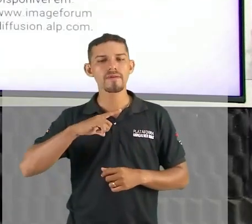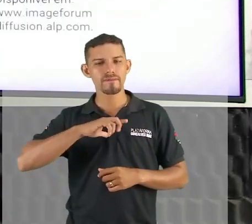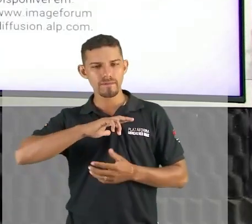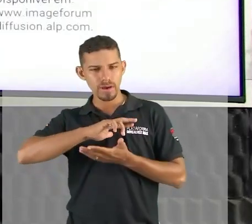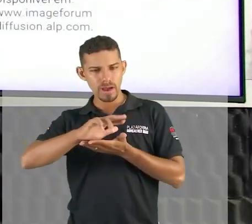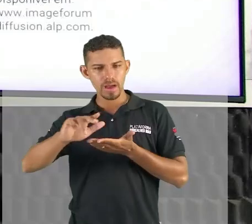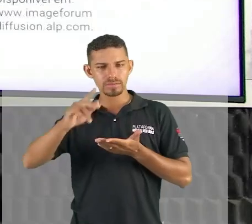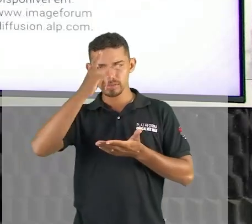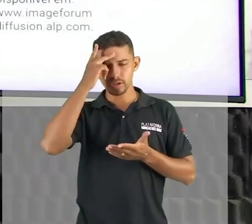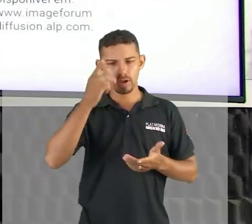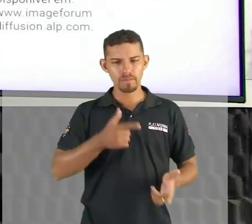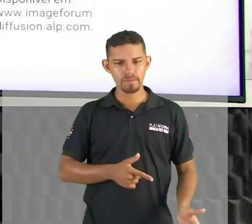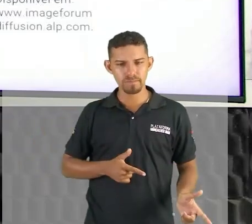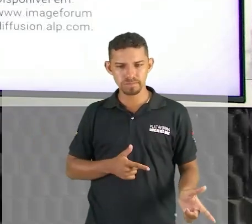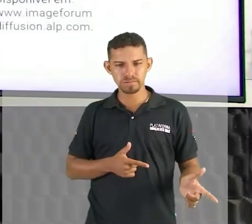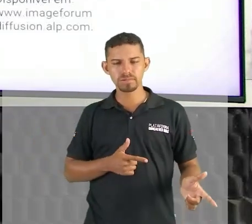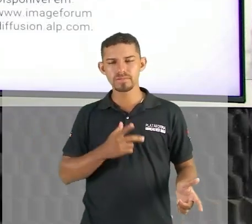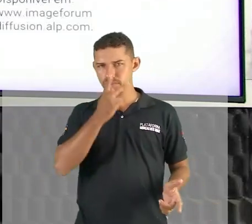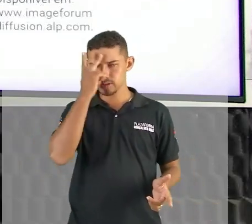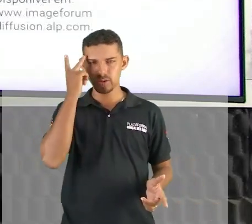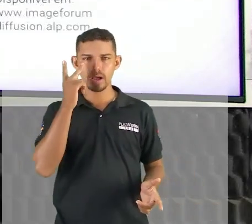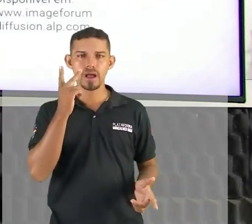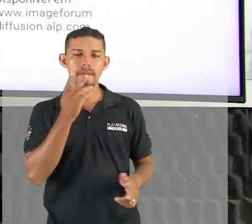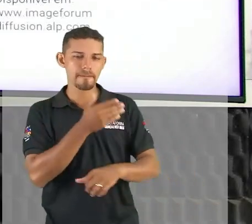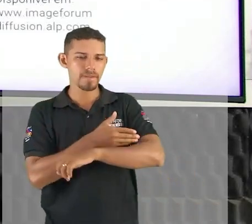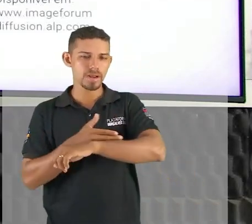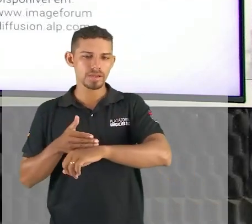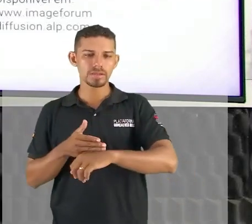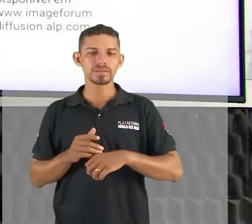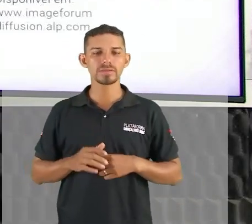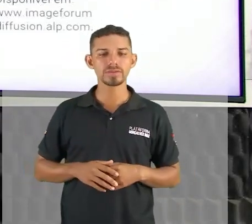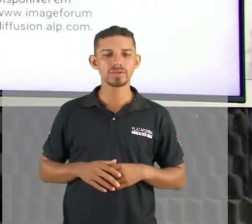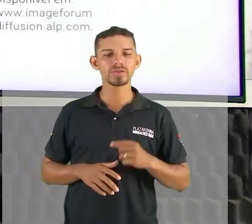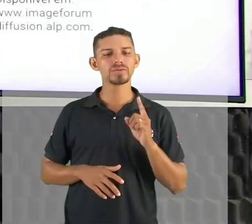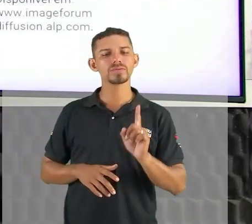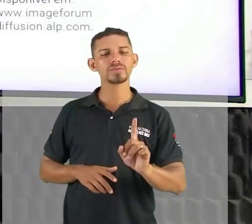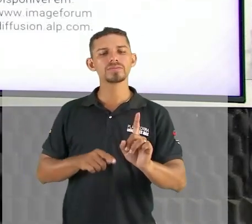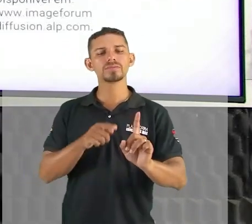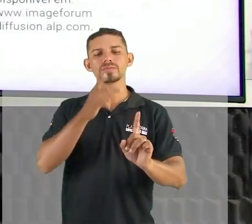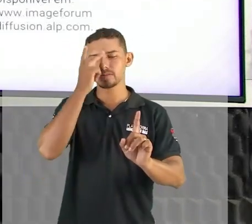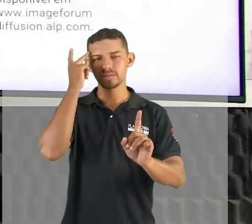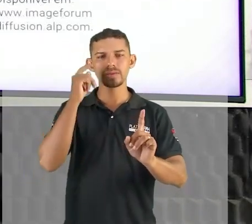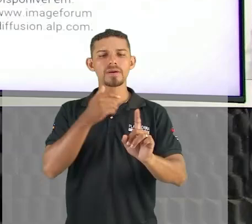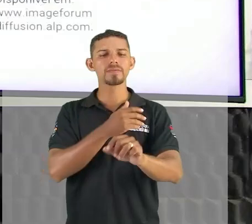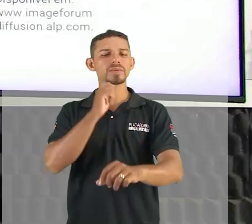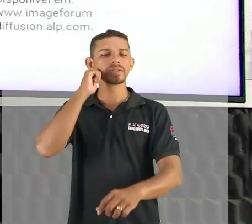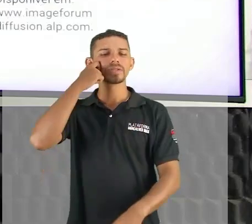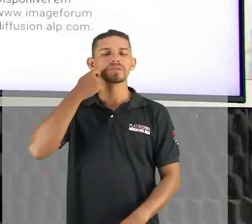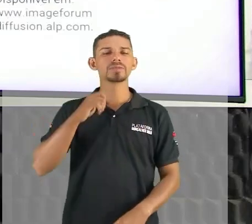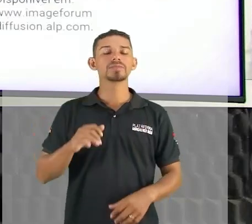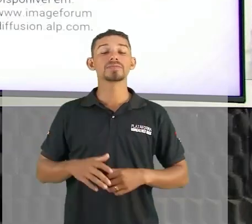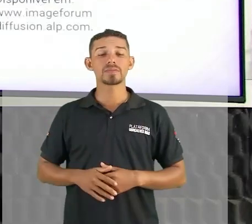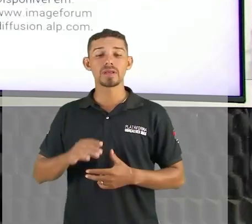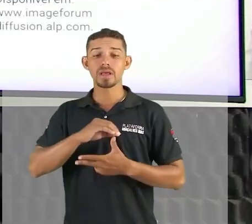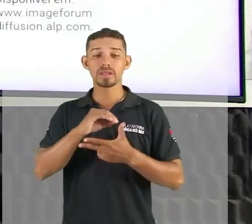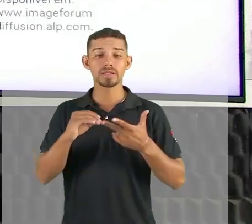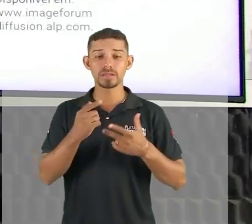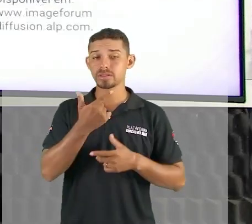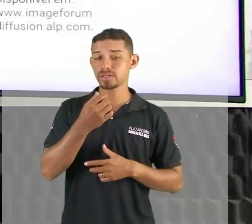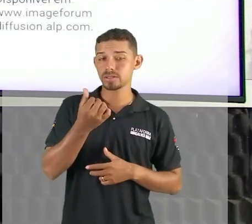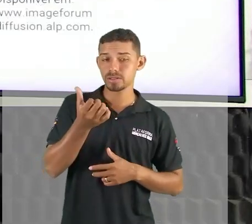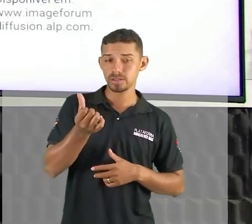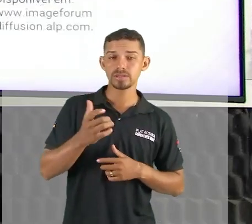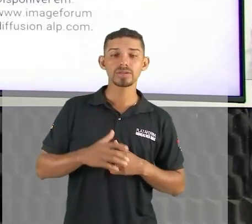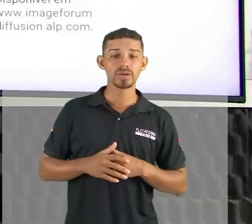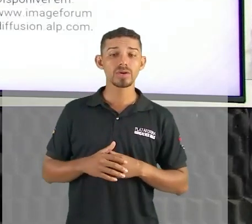vários fuzileiros, e aí você observa brancos, né, e uma pessoa sendo parada, né. Então, nem 2016, o regime do